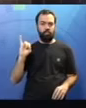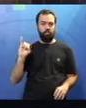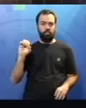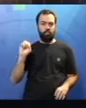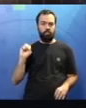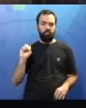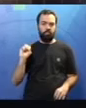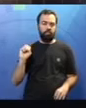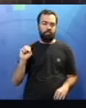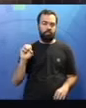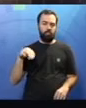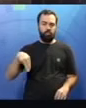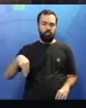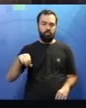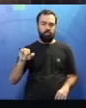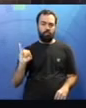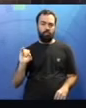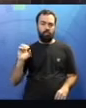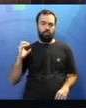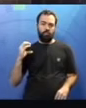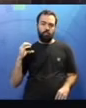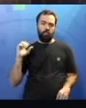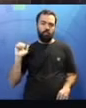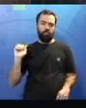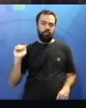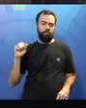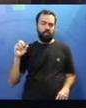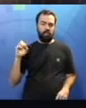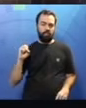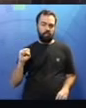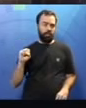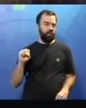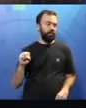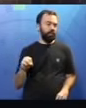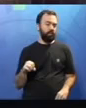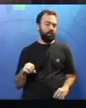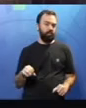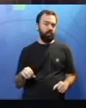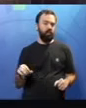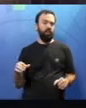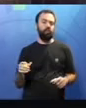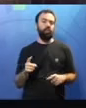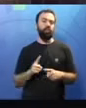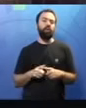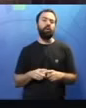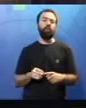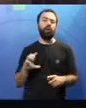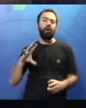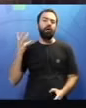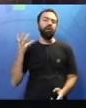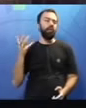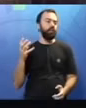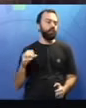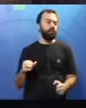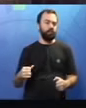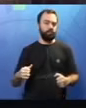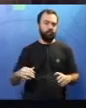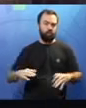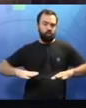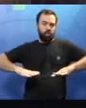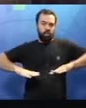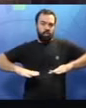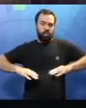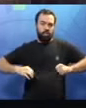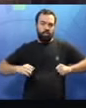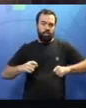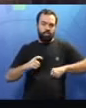Que são ondas de energia, né, causadas pelo rompimento repentino de rochas na Terra ou por uma